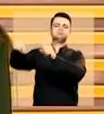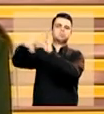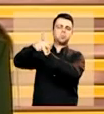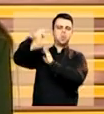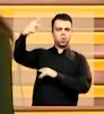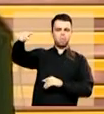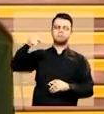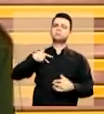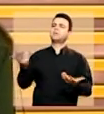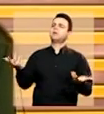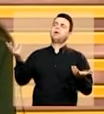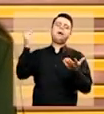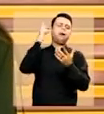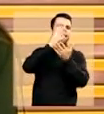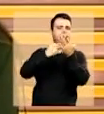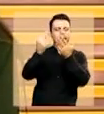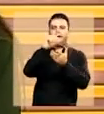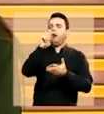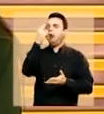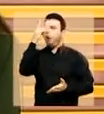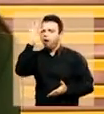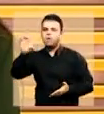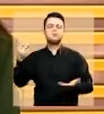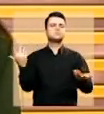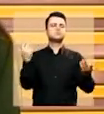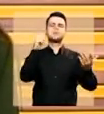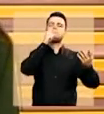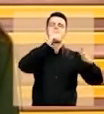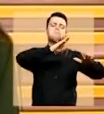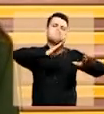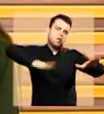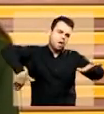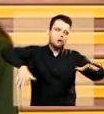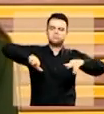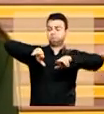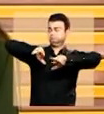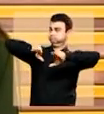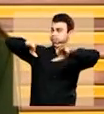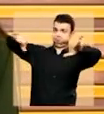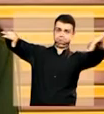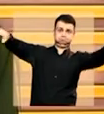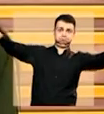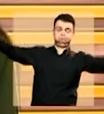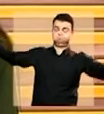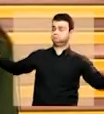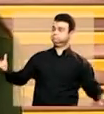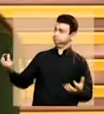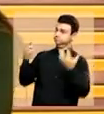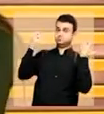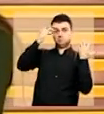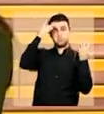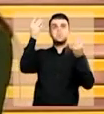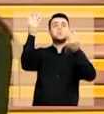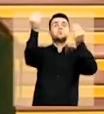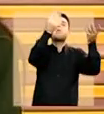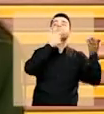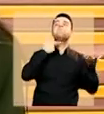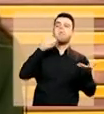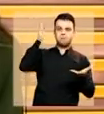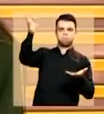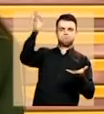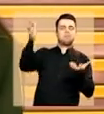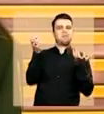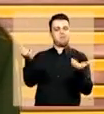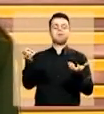porque é praia, ilha, né? Então, ela cresce como destino, mais e mais. A gente tem muitos alunos procurando. A África do Sul também, que eu não